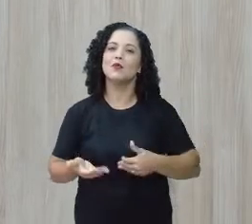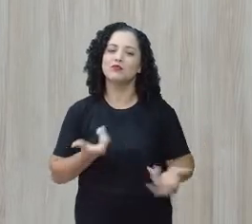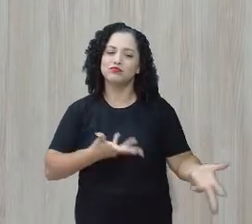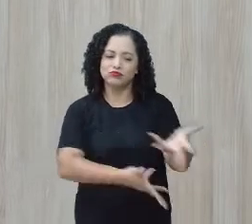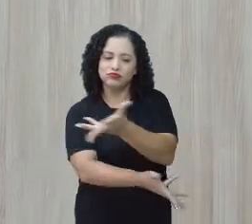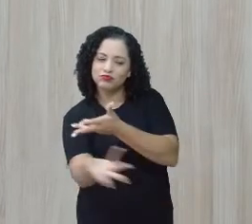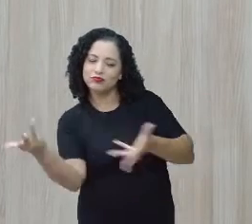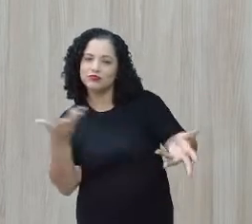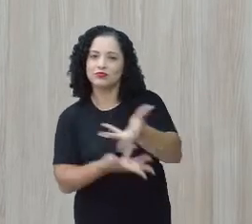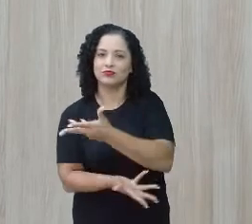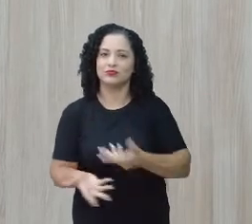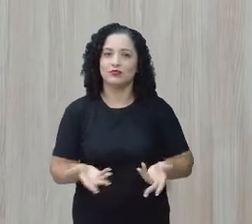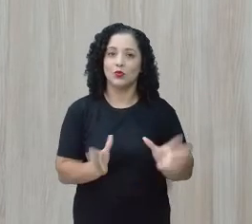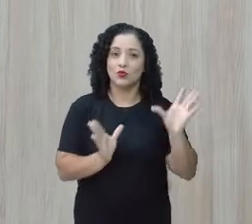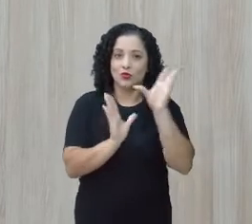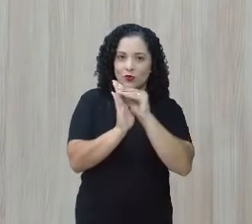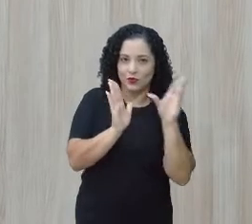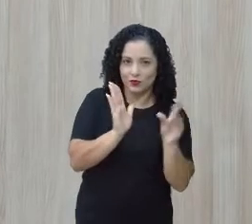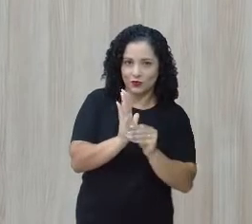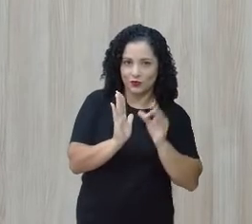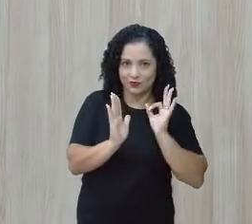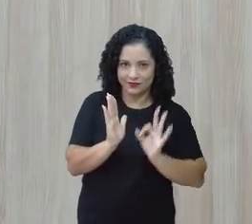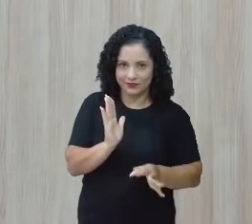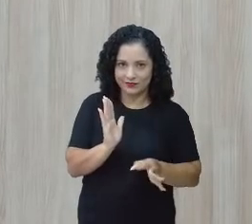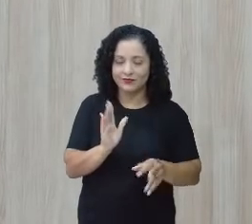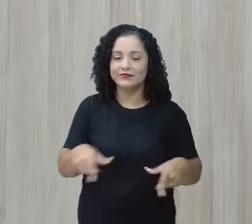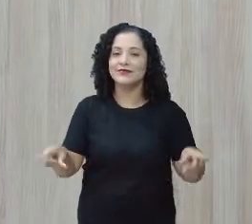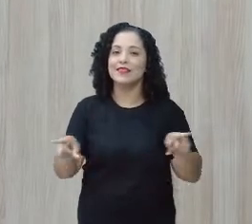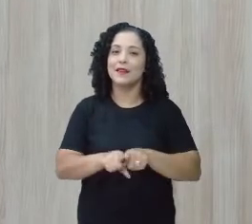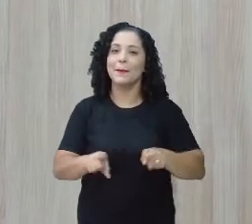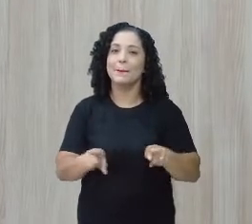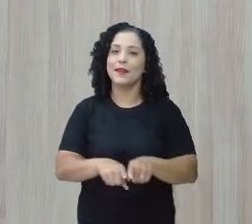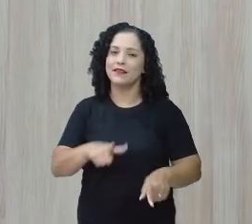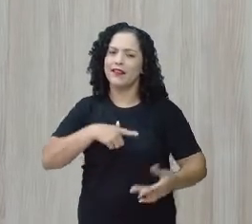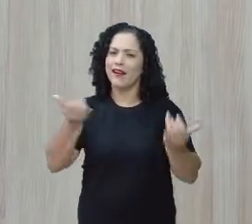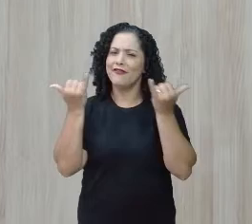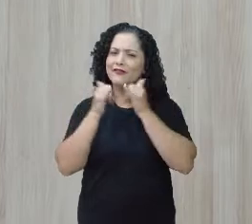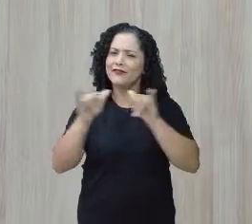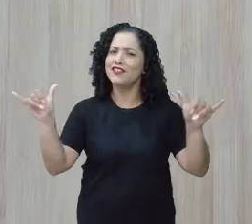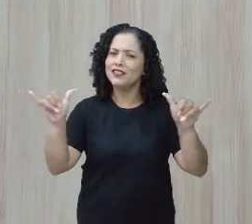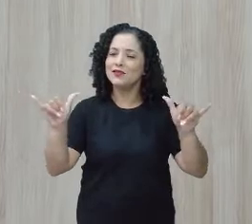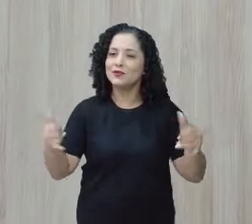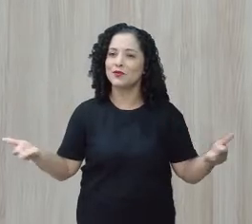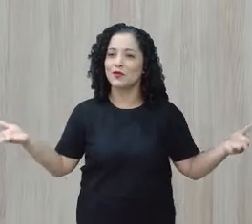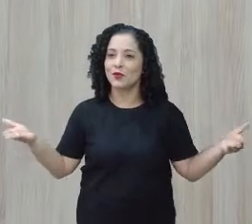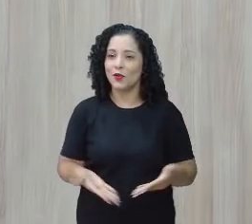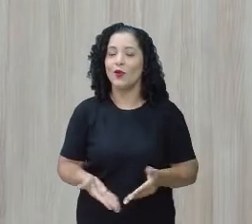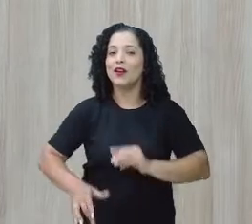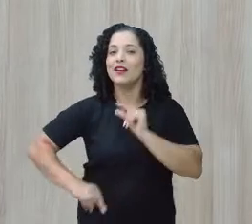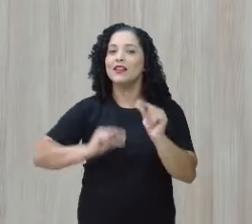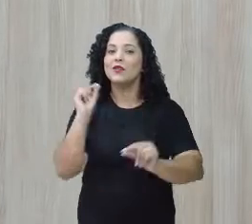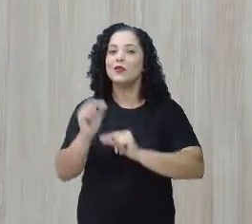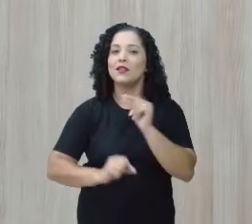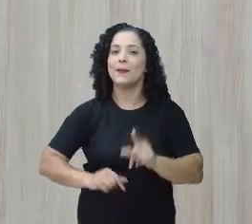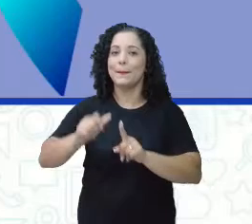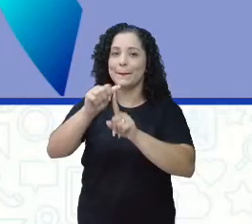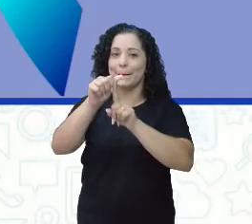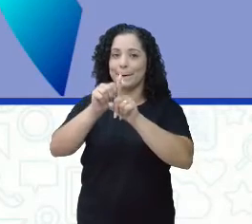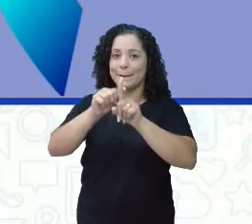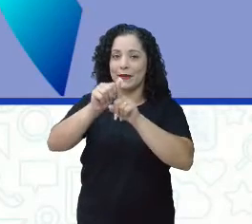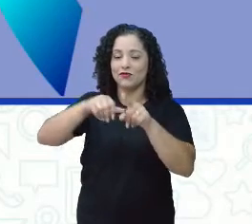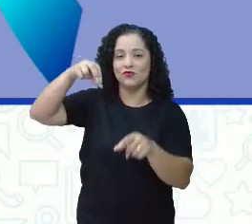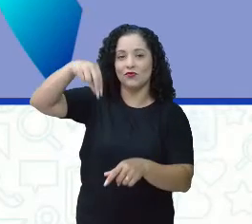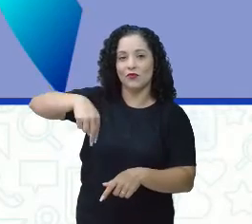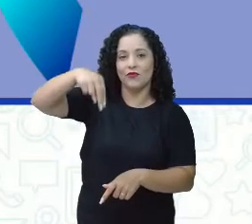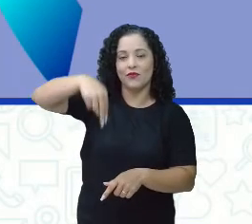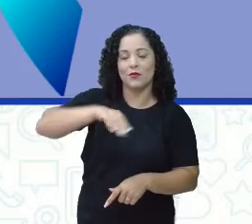de tudo que nós vamos conversar aqui. Mas ainda temos aviso, pessoal. A questão agora é do Novembro